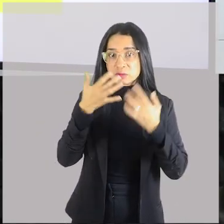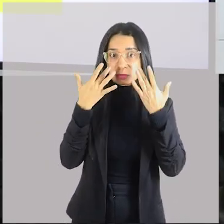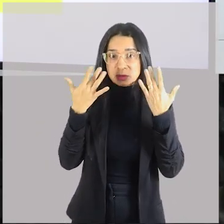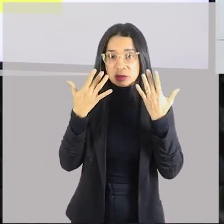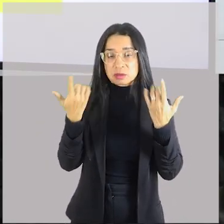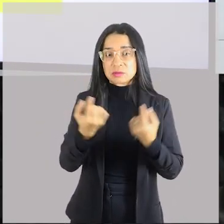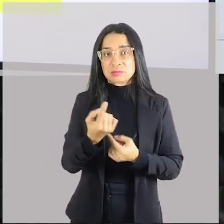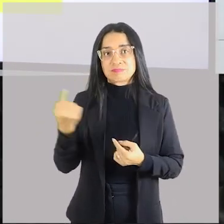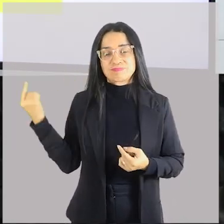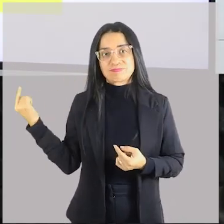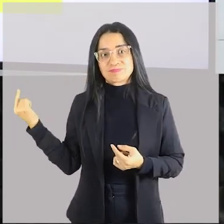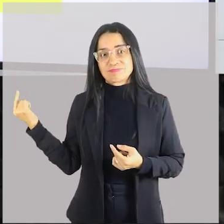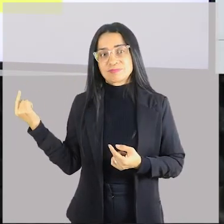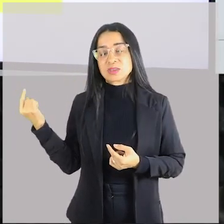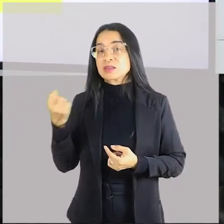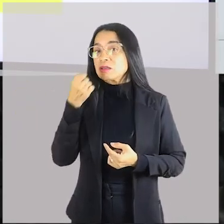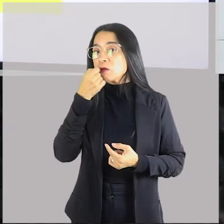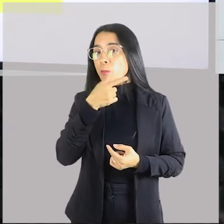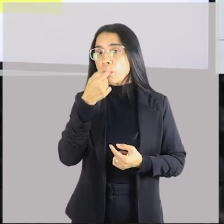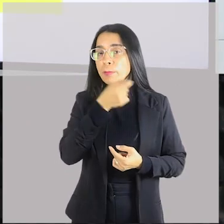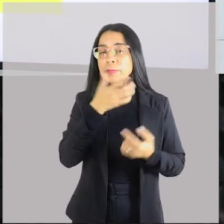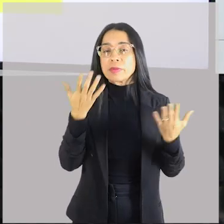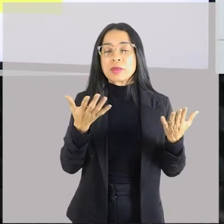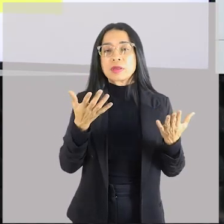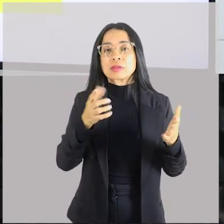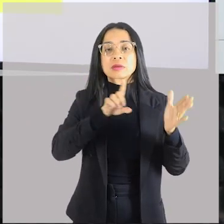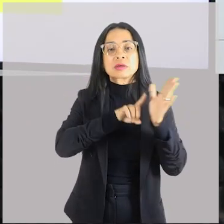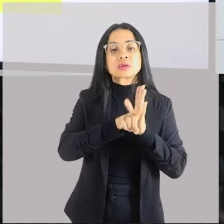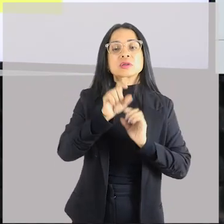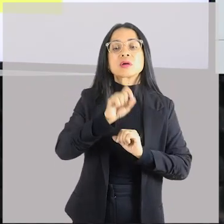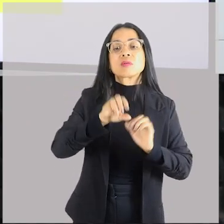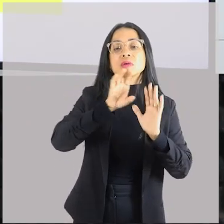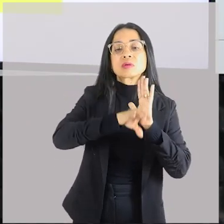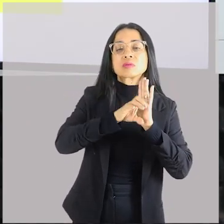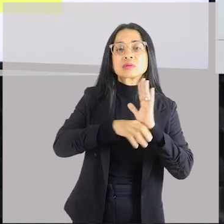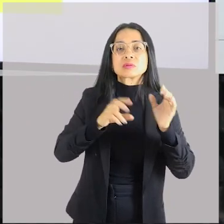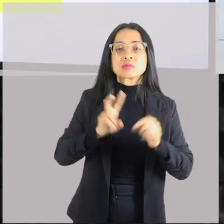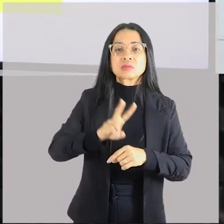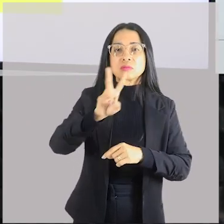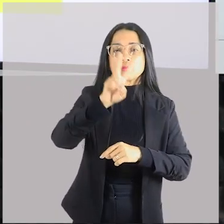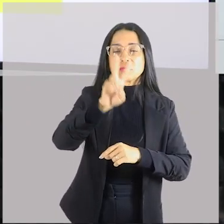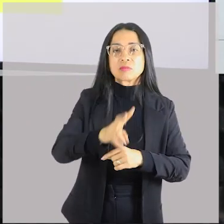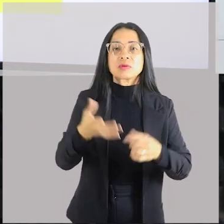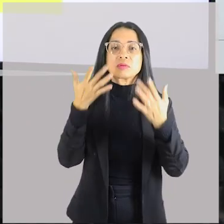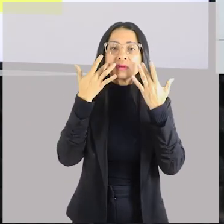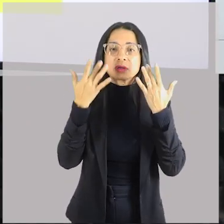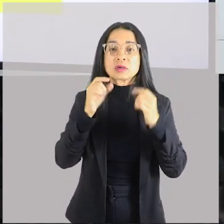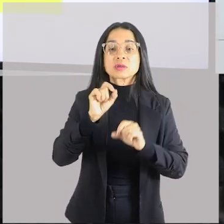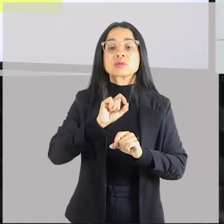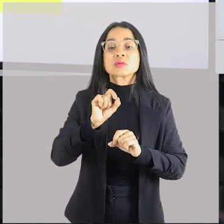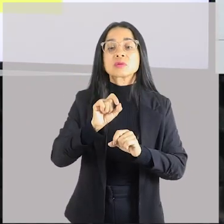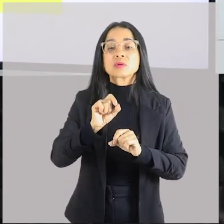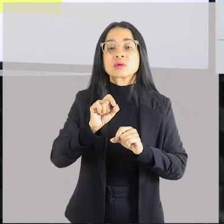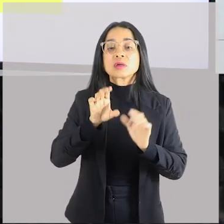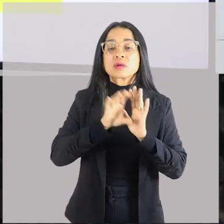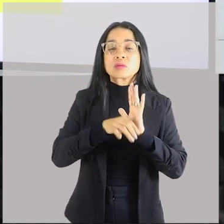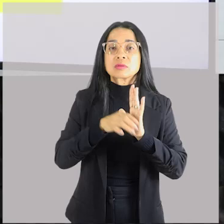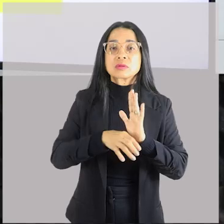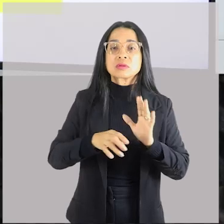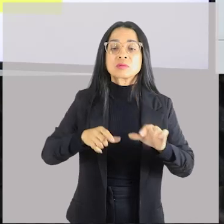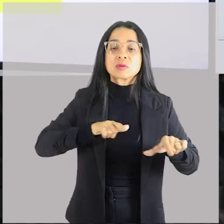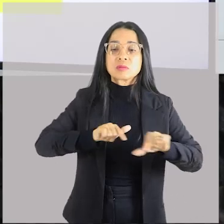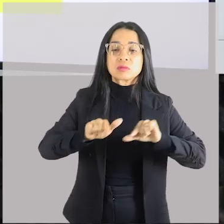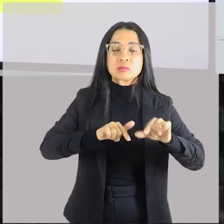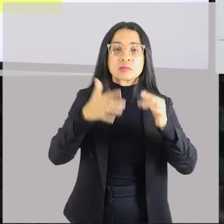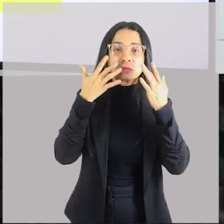piada com certeza mas a questão é o que define o valor da arte O que define o trabalho do artista eu não tô falando do vaso